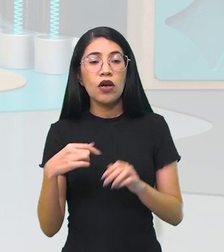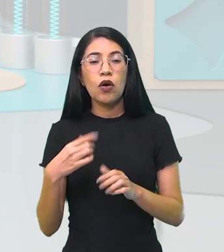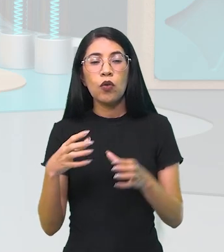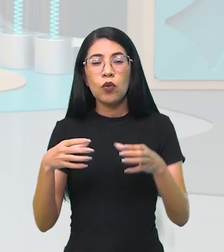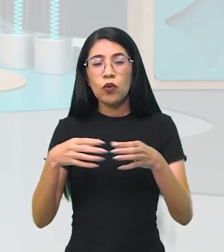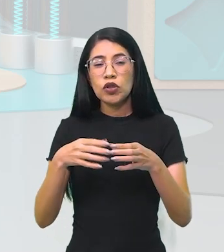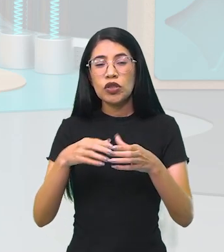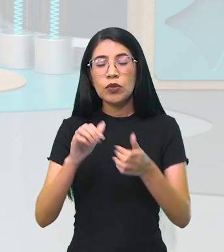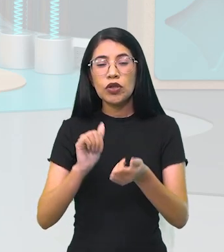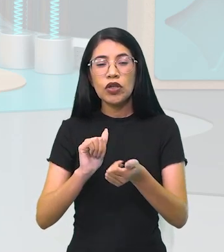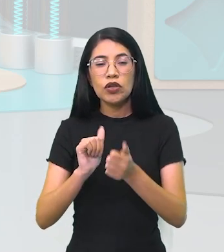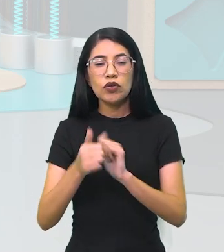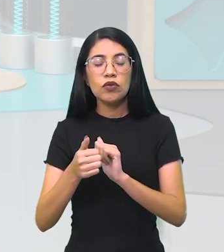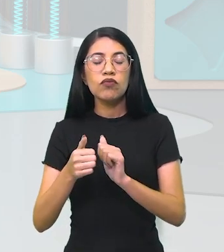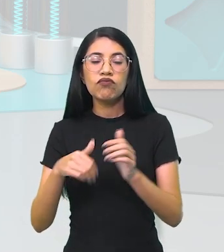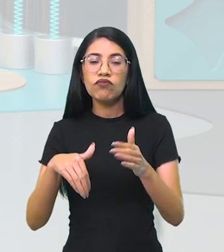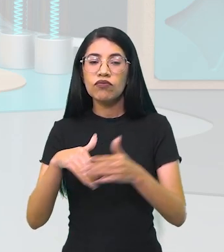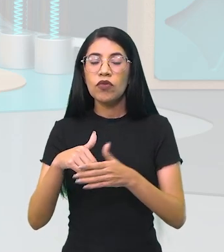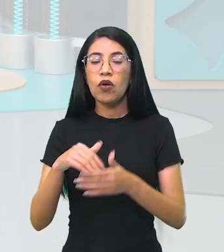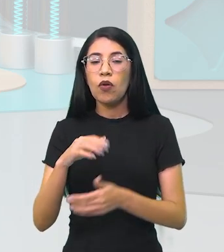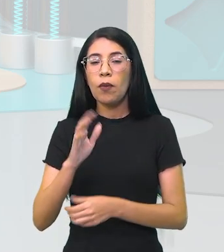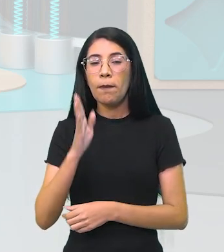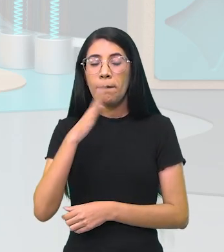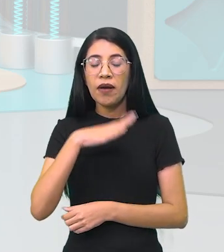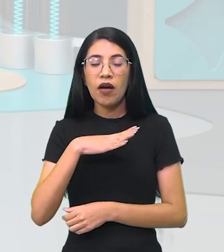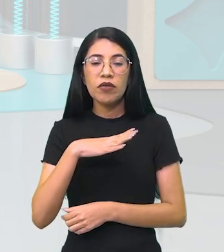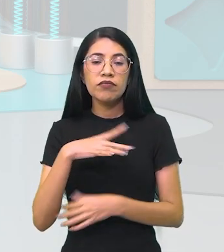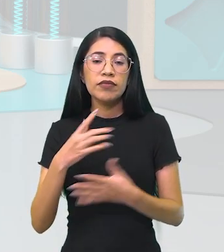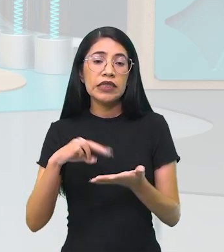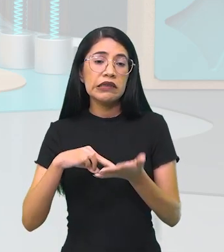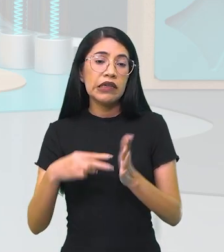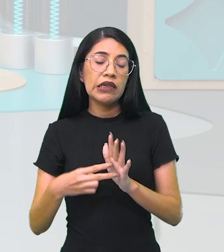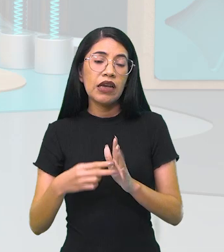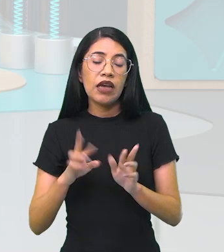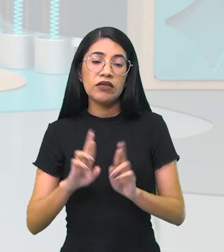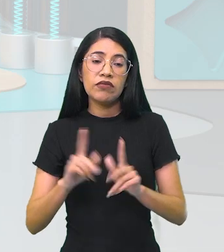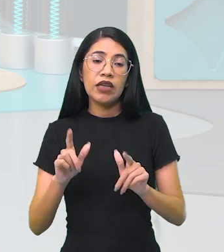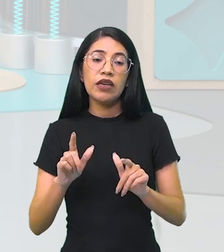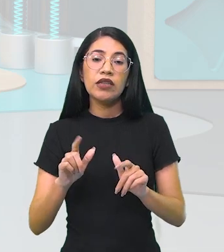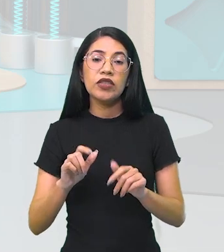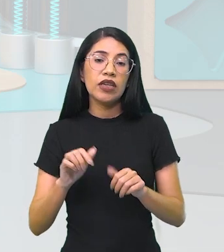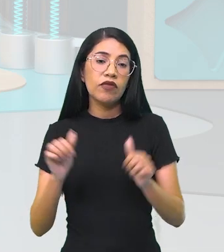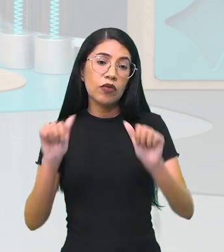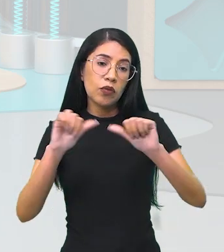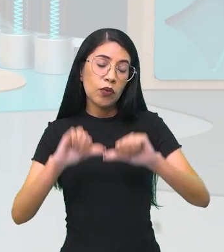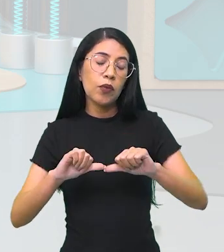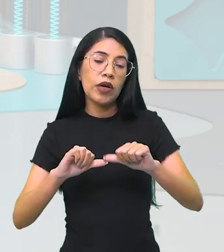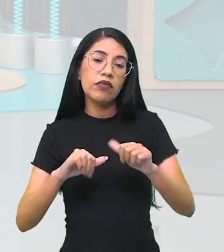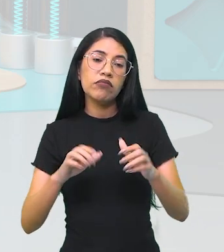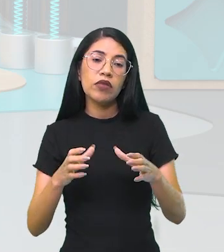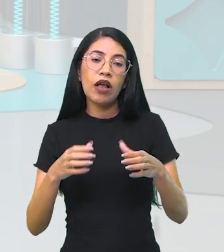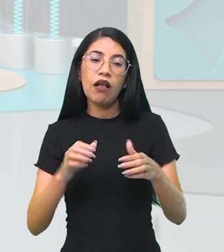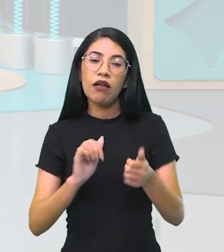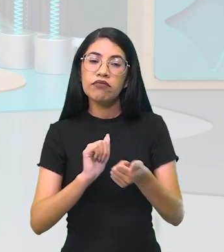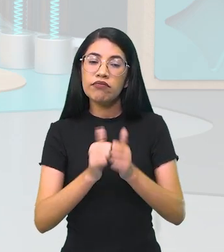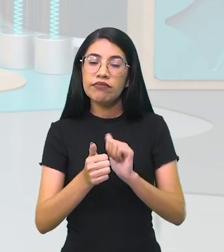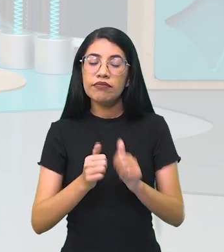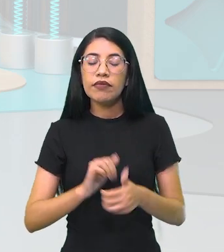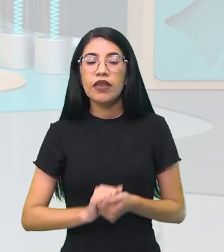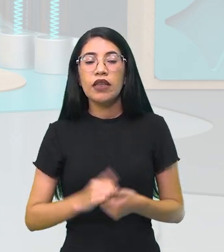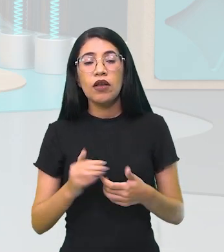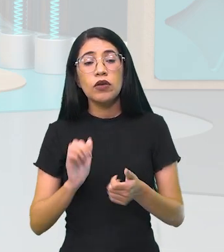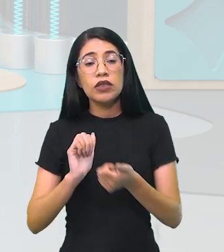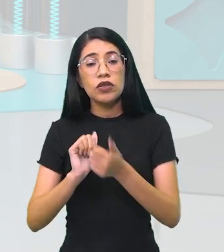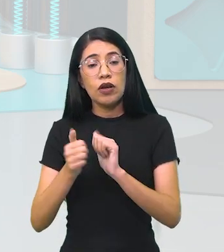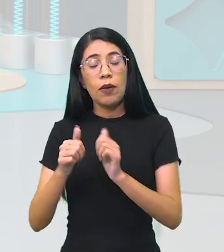sentido? Teria, né? Quer dizer aí que o time não foi tão bem no campeonato. Mas se eu digo que ele jogou bem, é porque, ok, eles